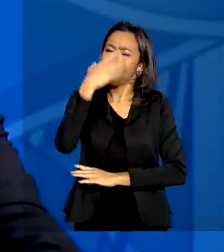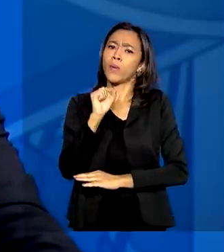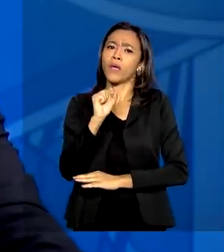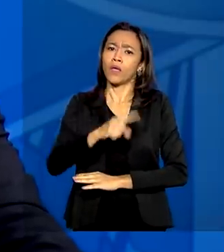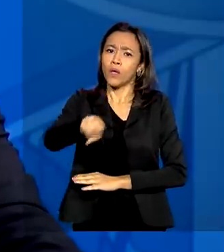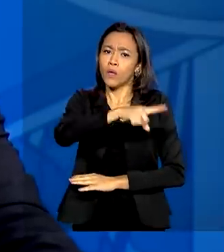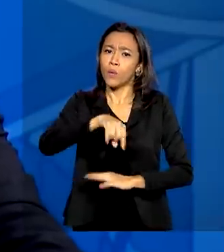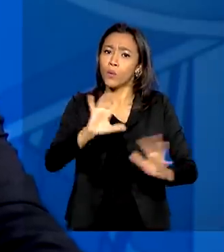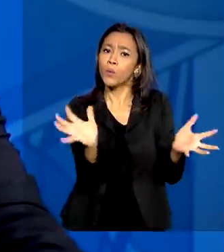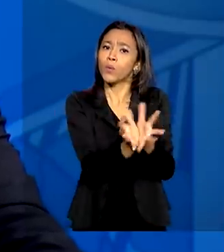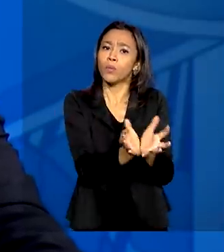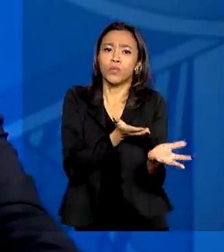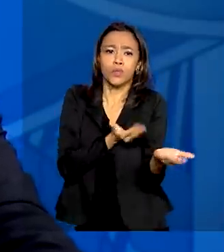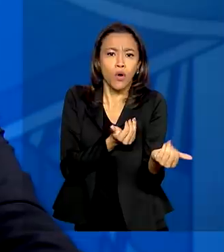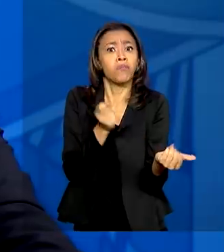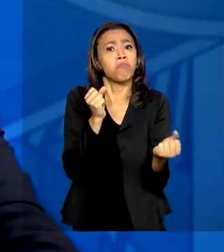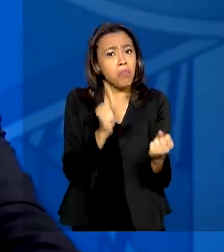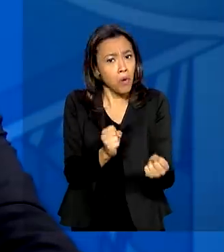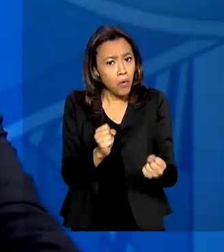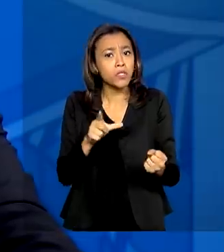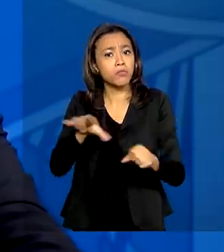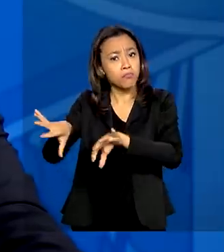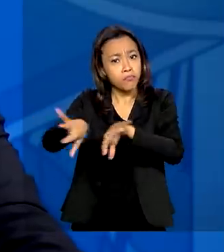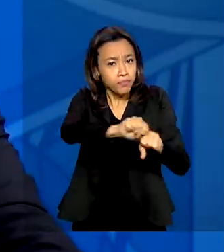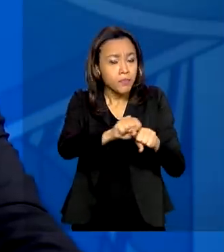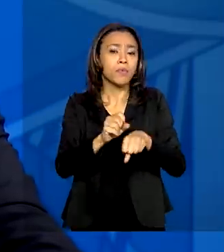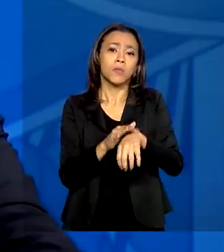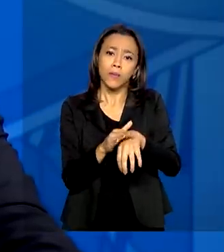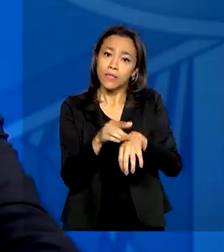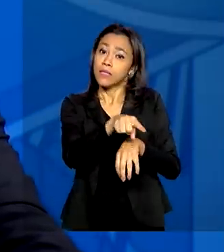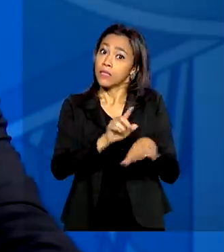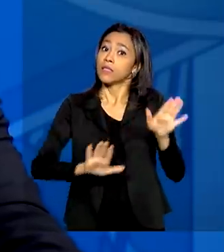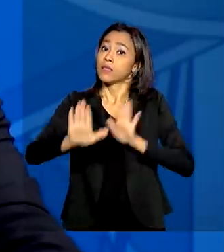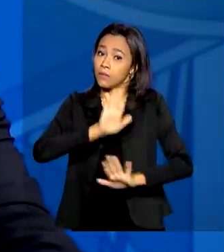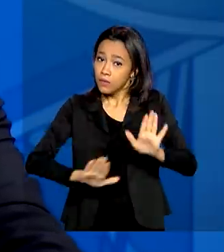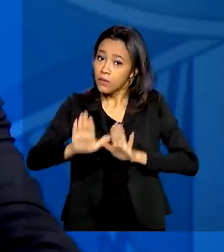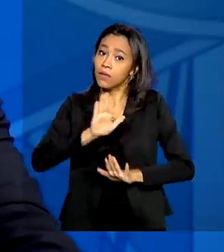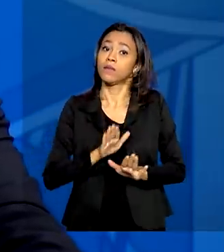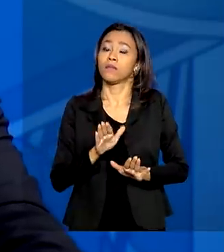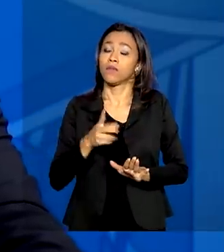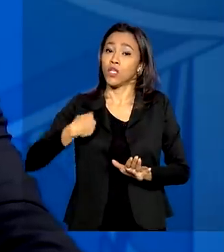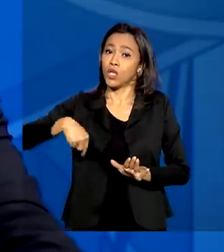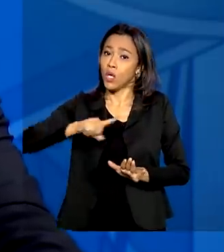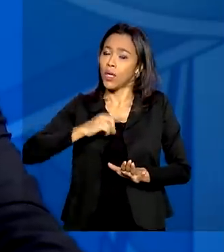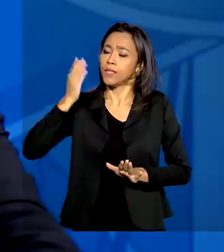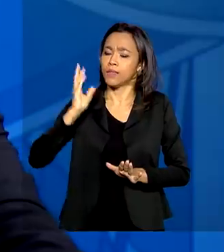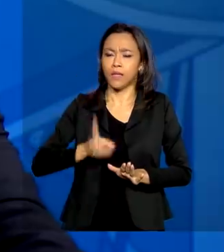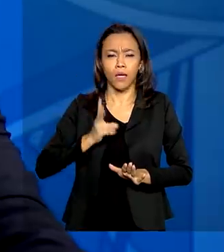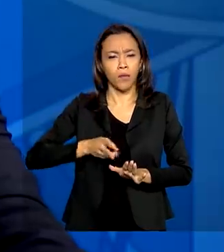também podem ser afetados e que eles devem tomar precauções que a gente vem relatando